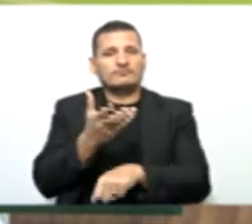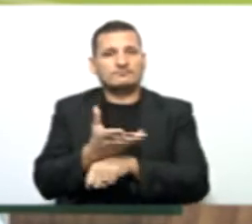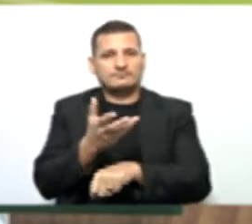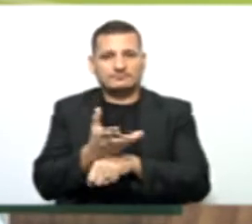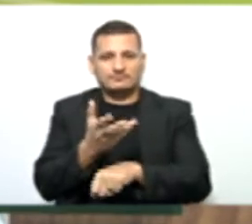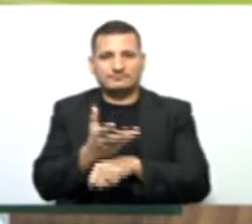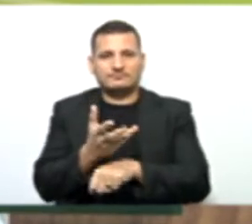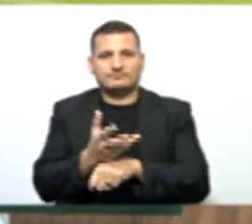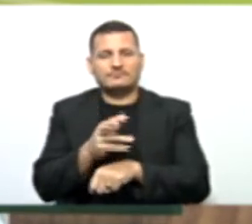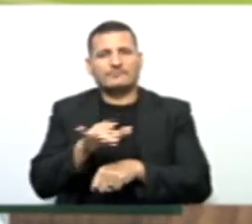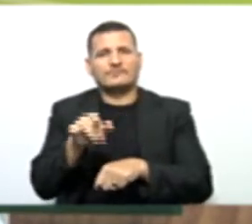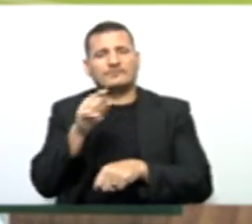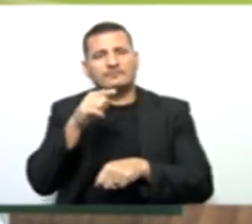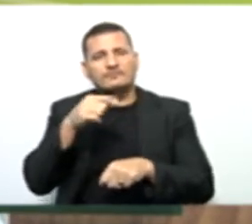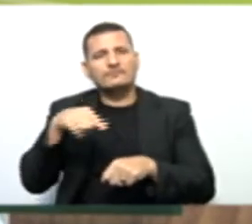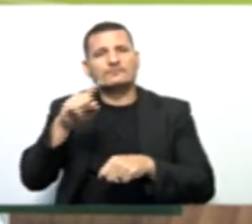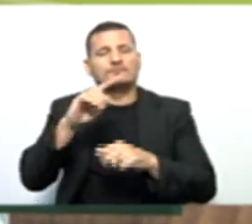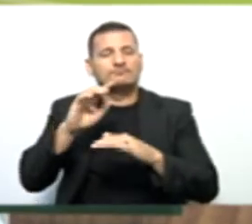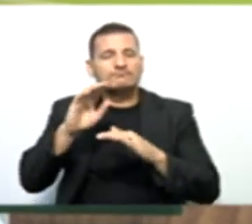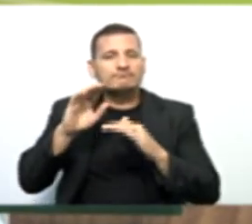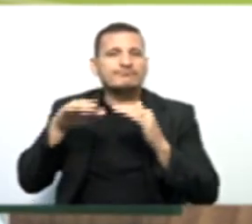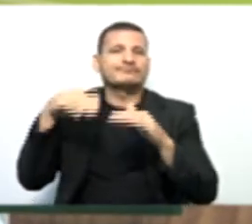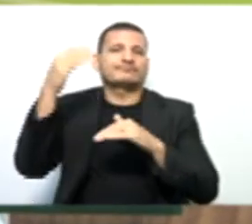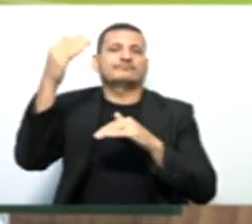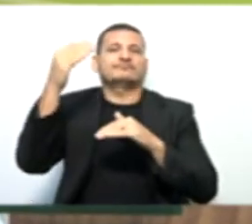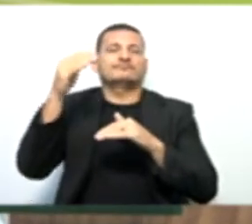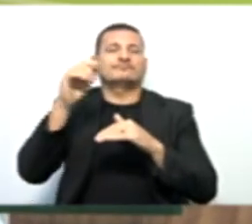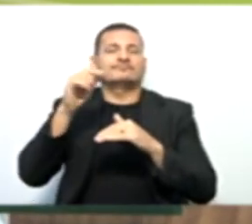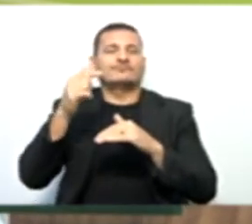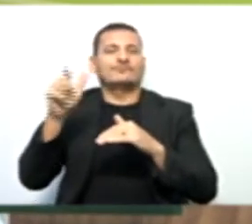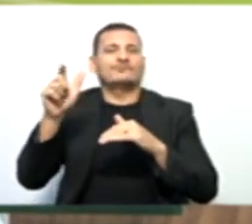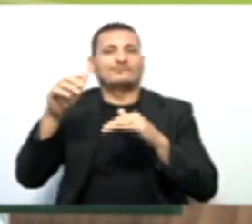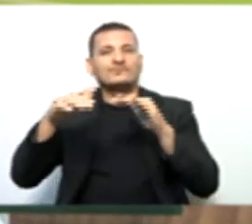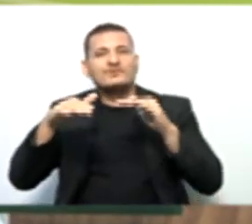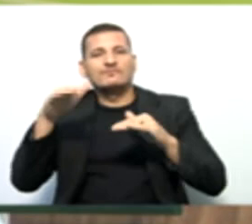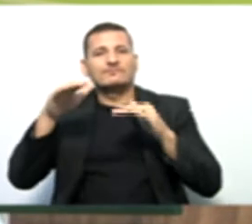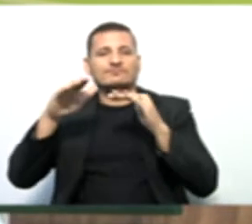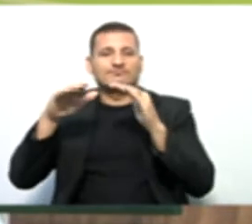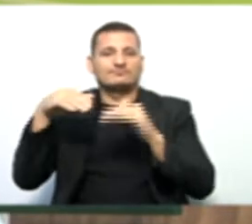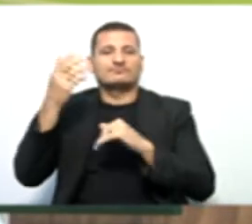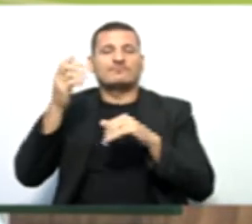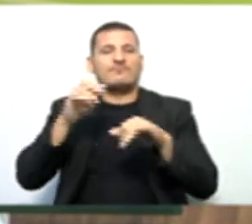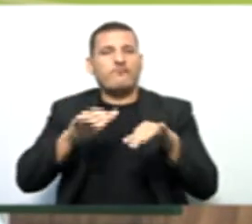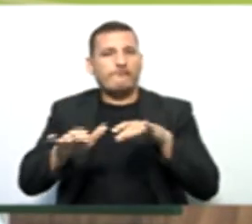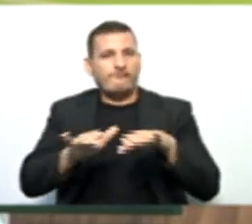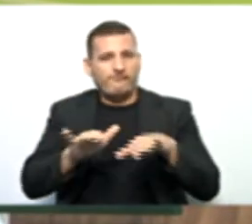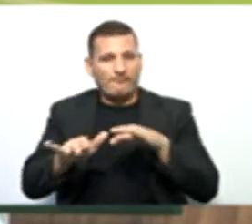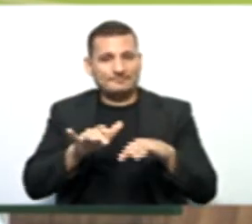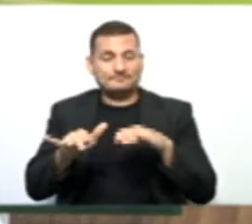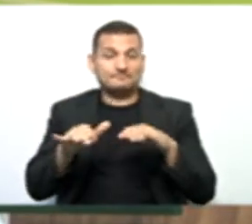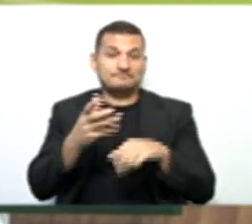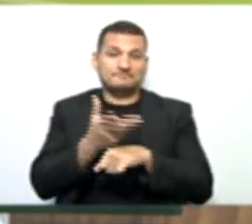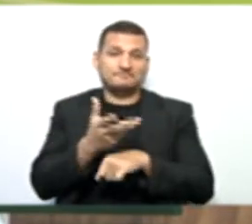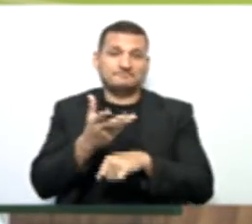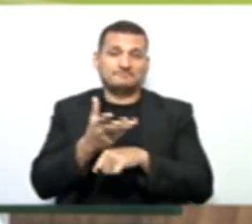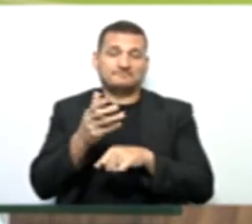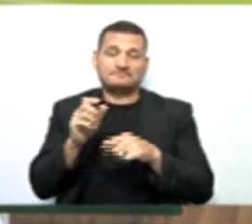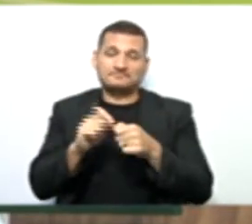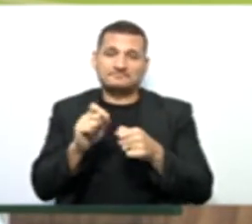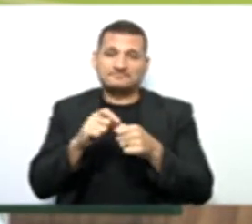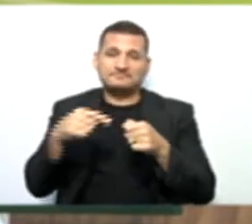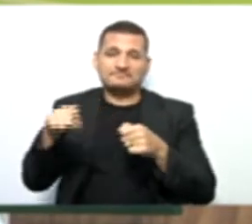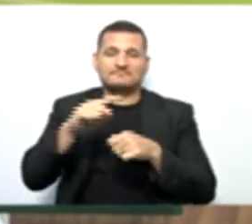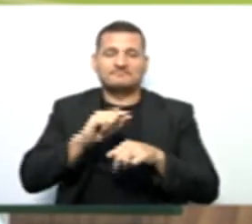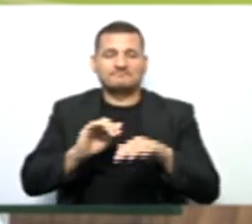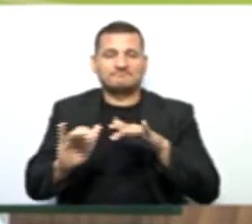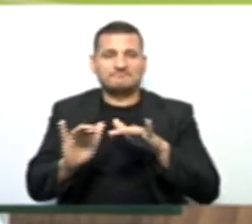vai elevar vocês a um outro nível na programação, né? A disciplina que vai fazer vocês